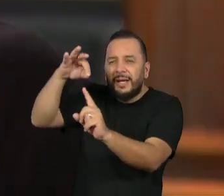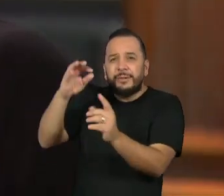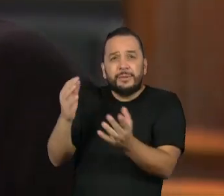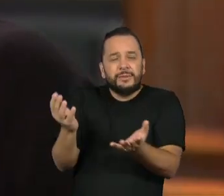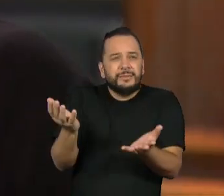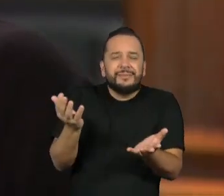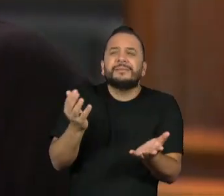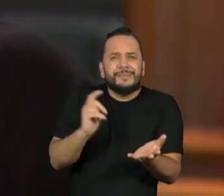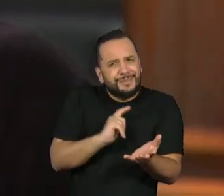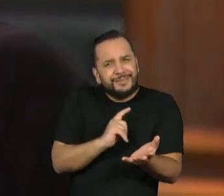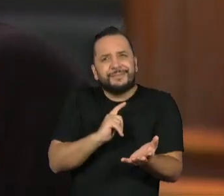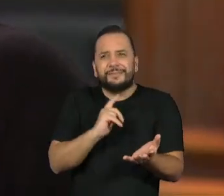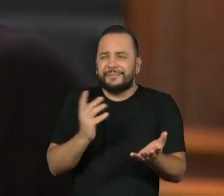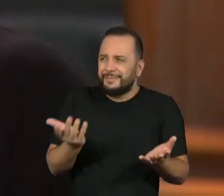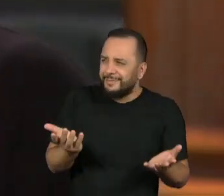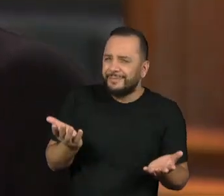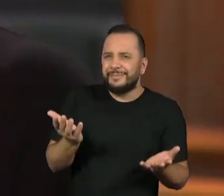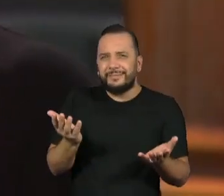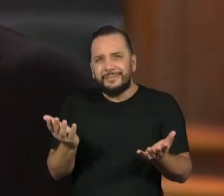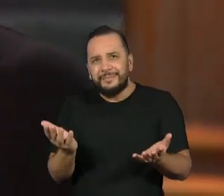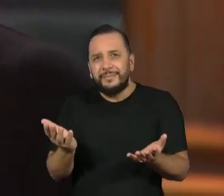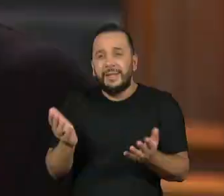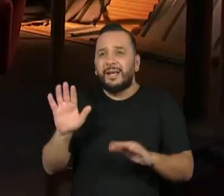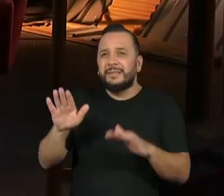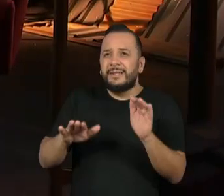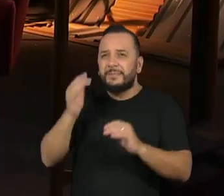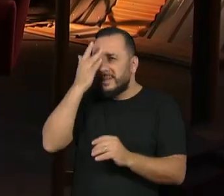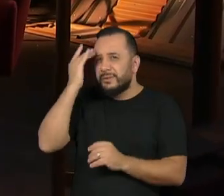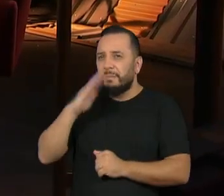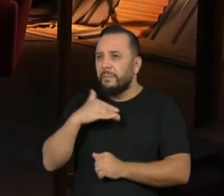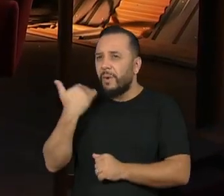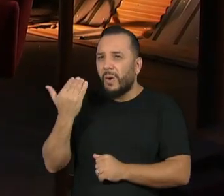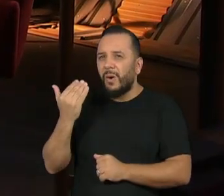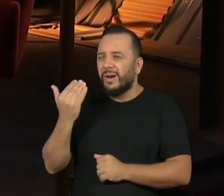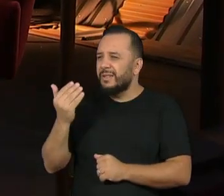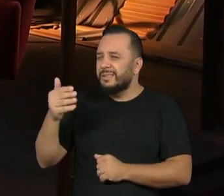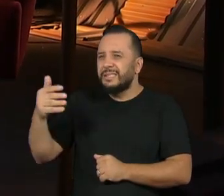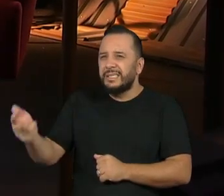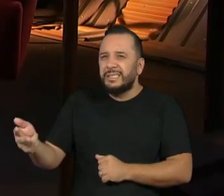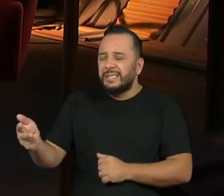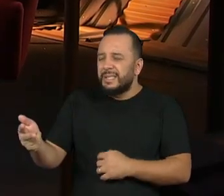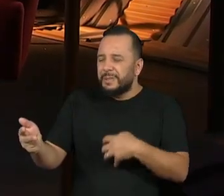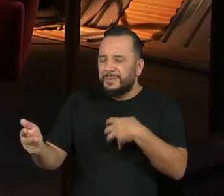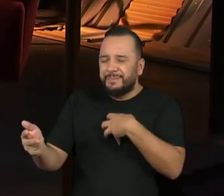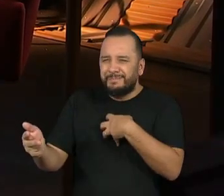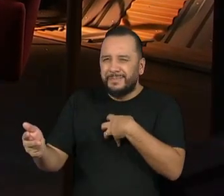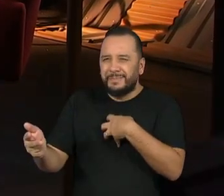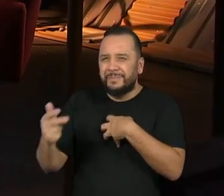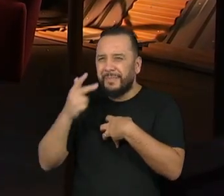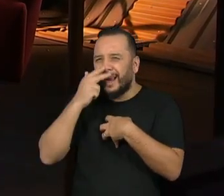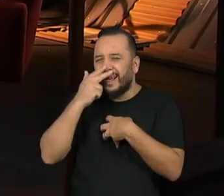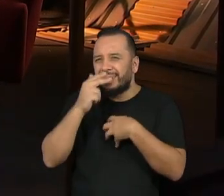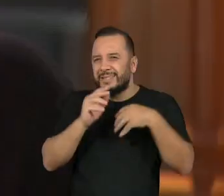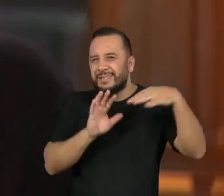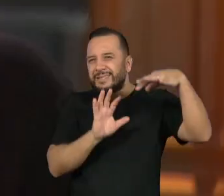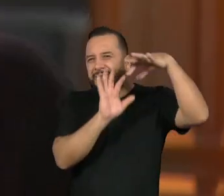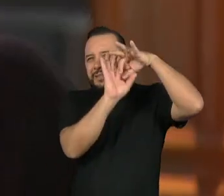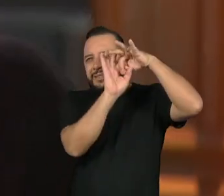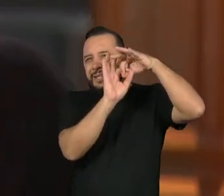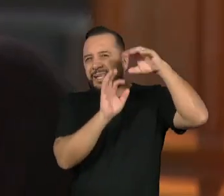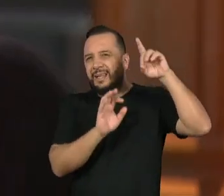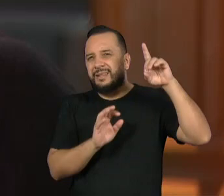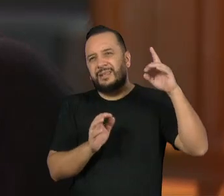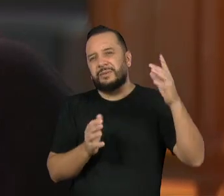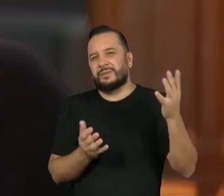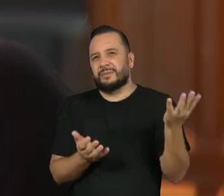coisa assim há pessoas que você perde Eu acho que isso te ligam também a e